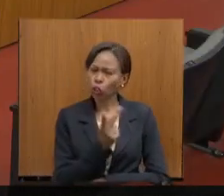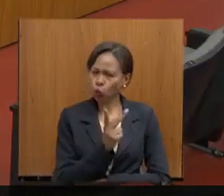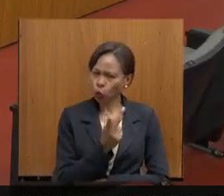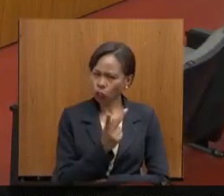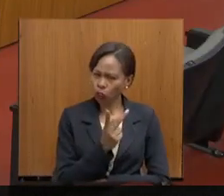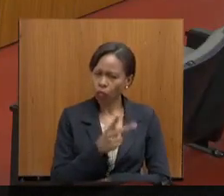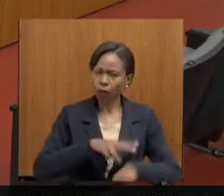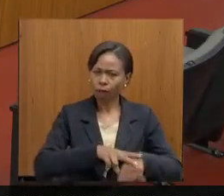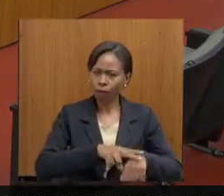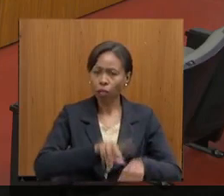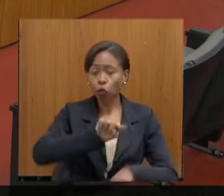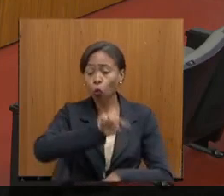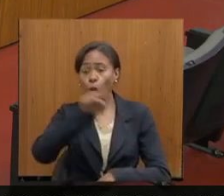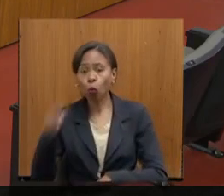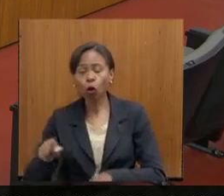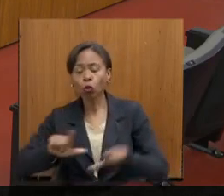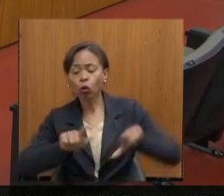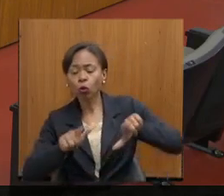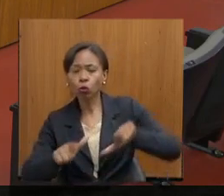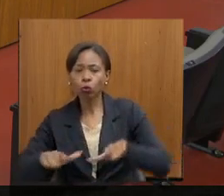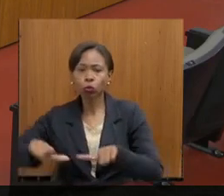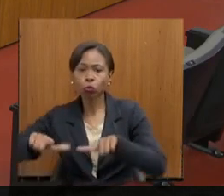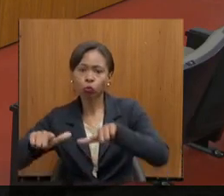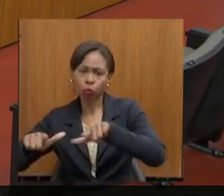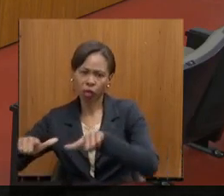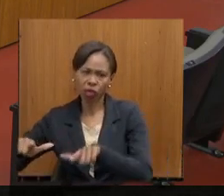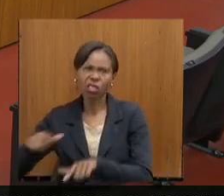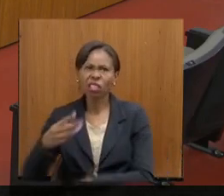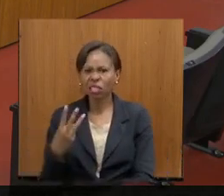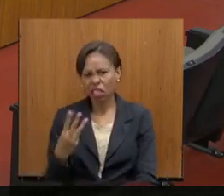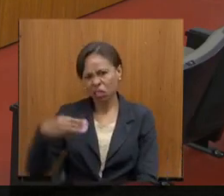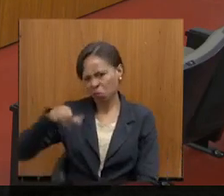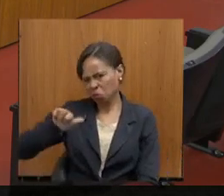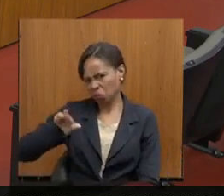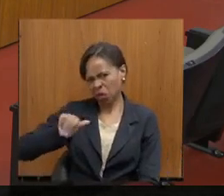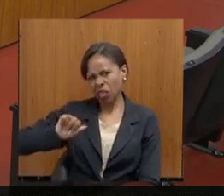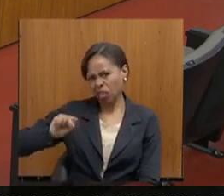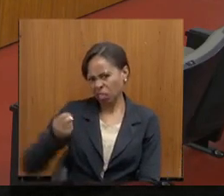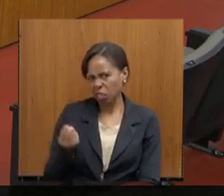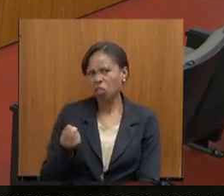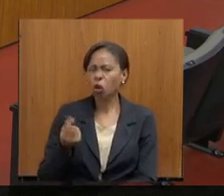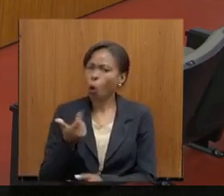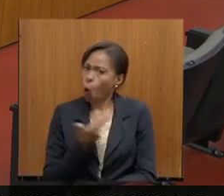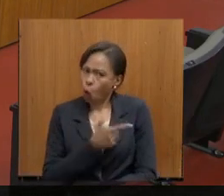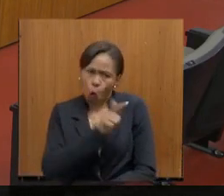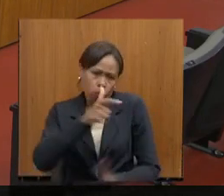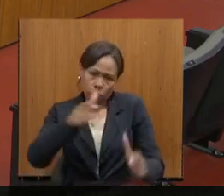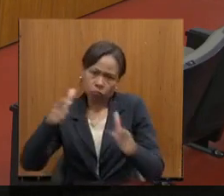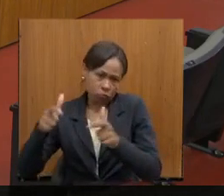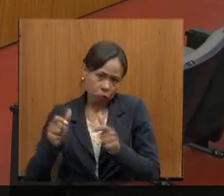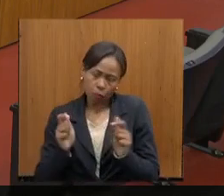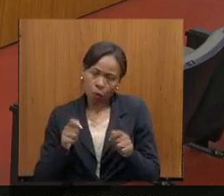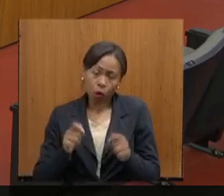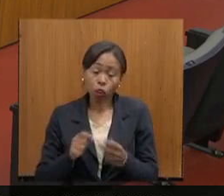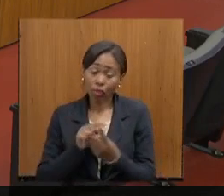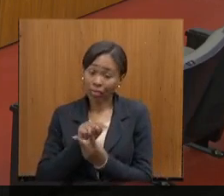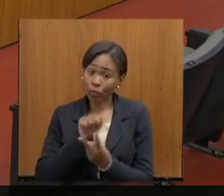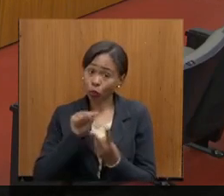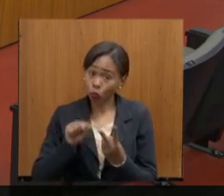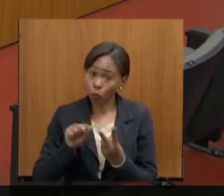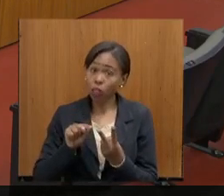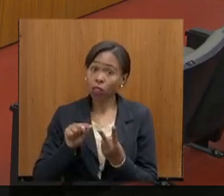outro é flutuante e Usina solar flutuante em Três Marias mas pode ser importação pode ser em outros locais Mas eles são as duas inovações